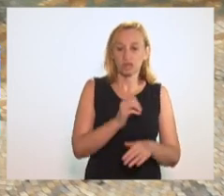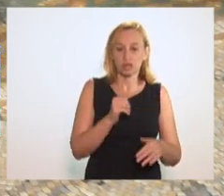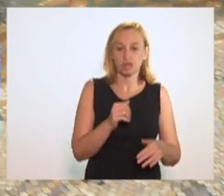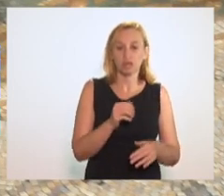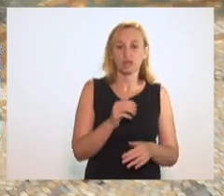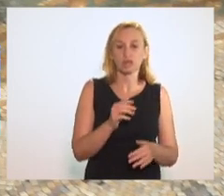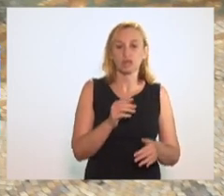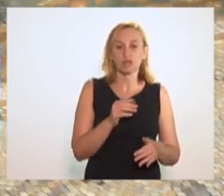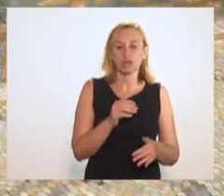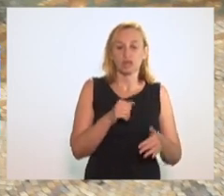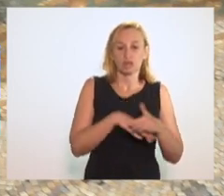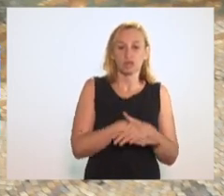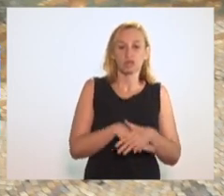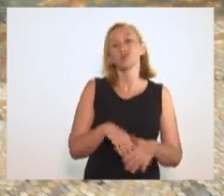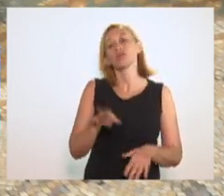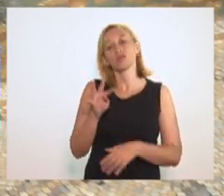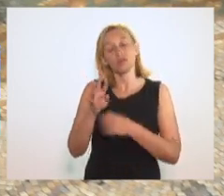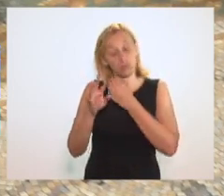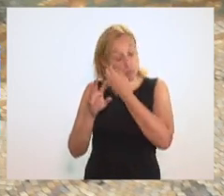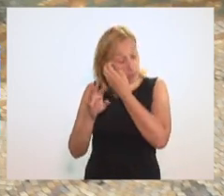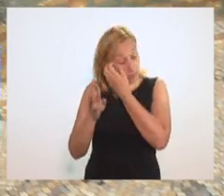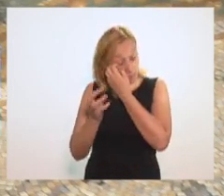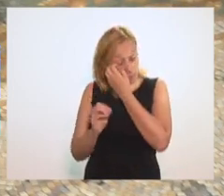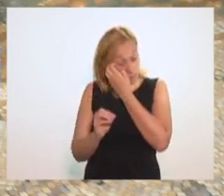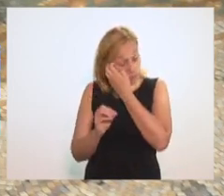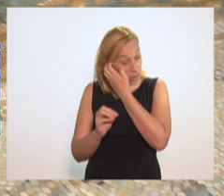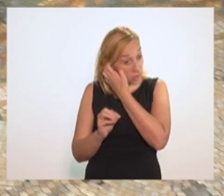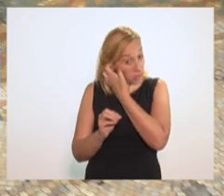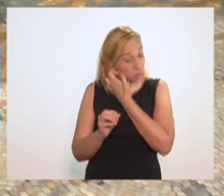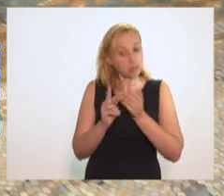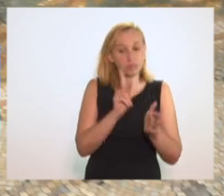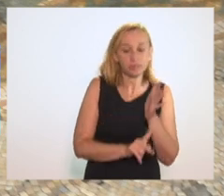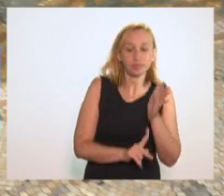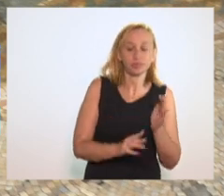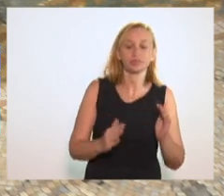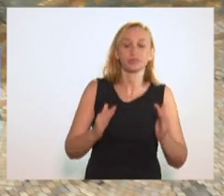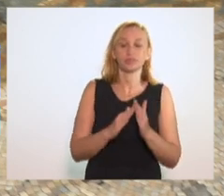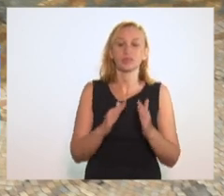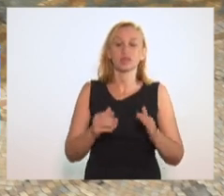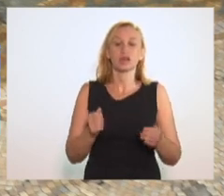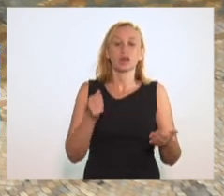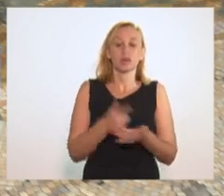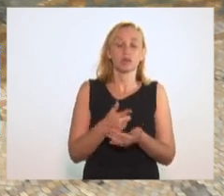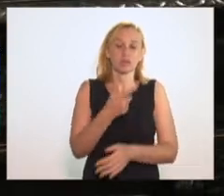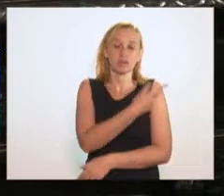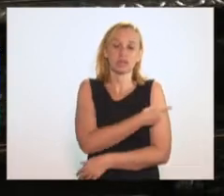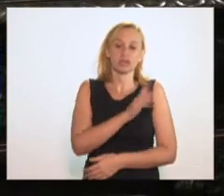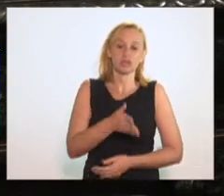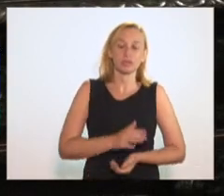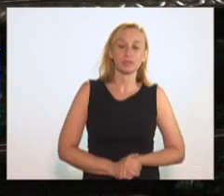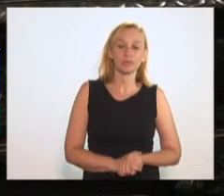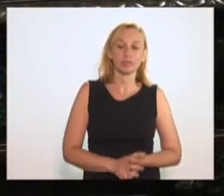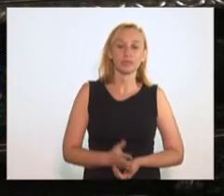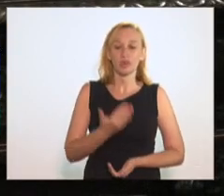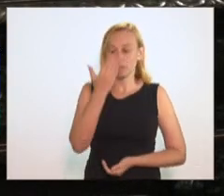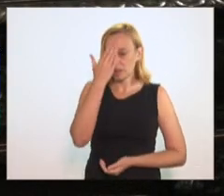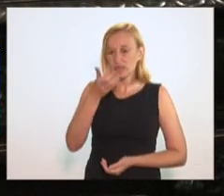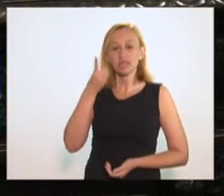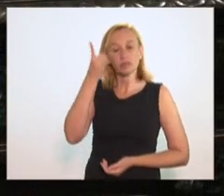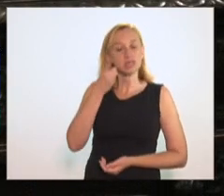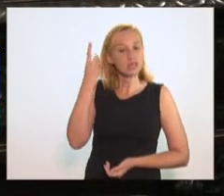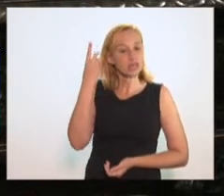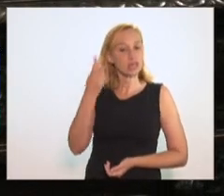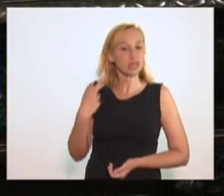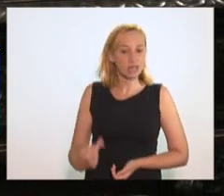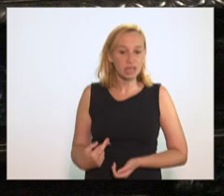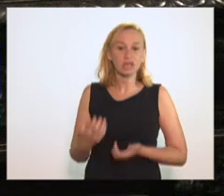já tinha aprovado com relação à possibilidade de compra de vacinas. Muito obrigada, senhora. Obrigada, deputada Renata. É